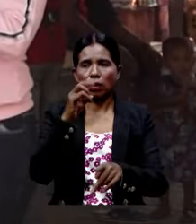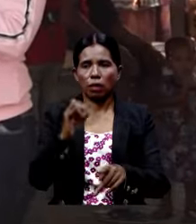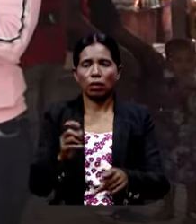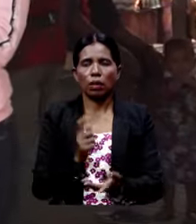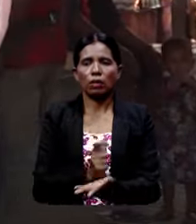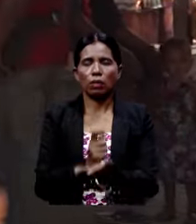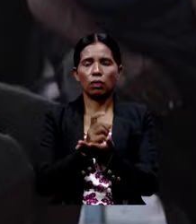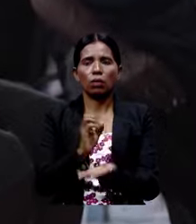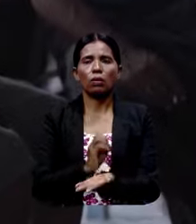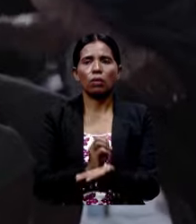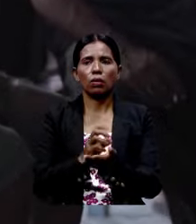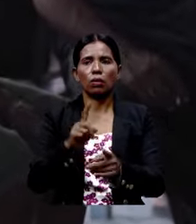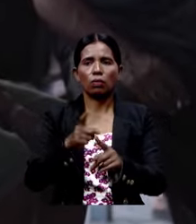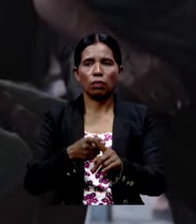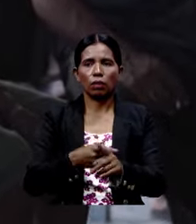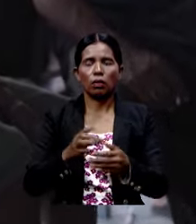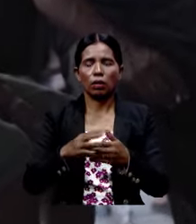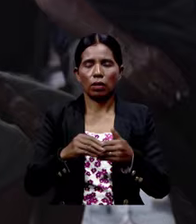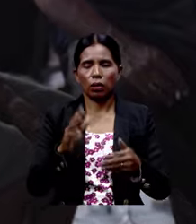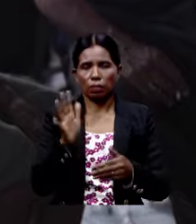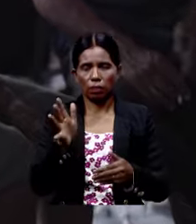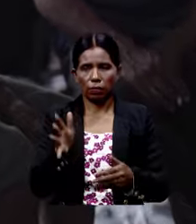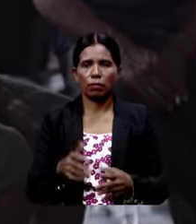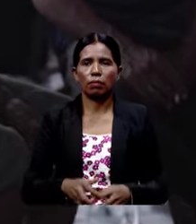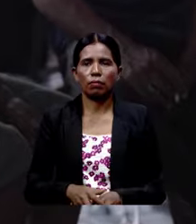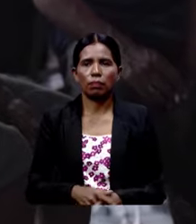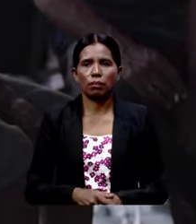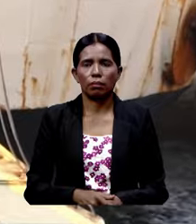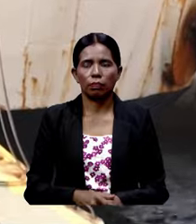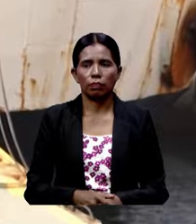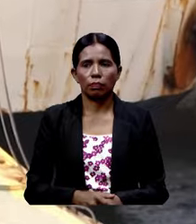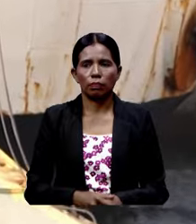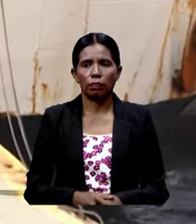no ekusi o folin dólar limanulo. Adriano Verdial, Zaime dos Santos, GMN.